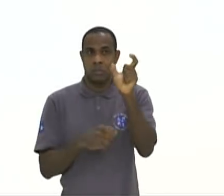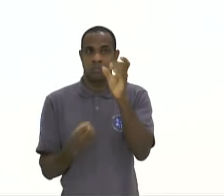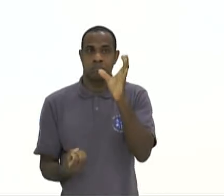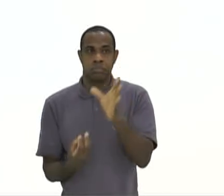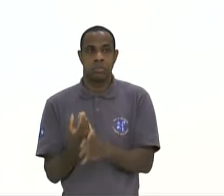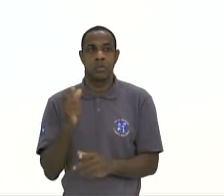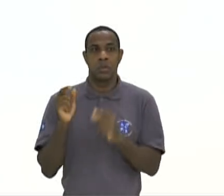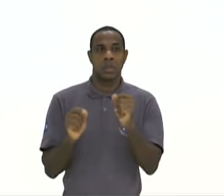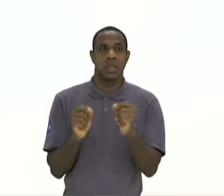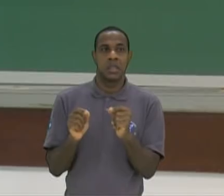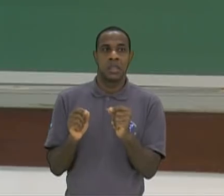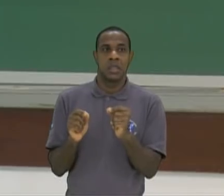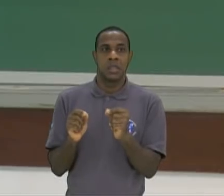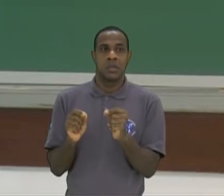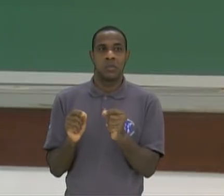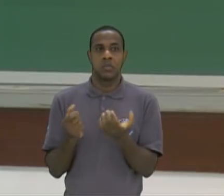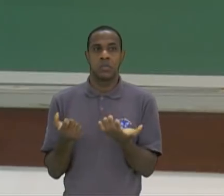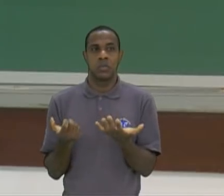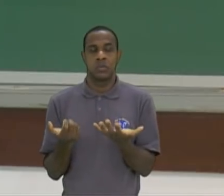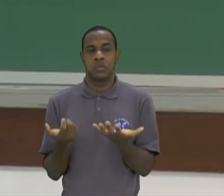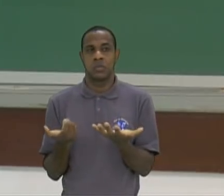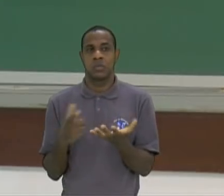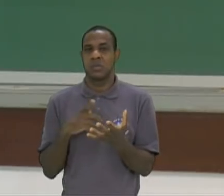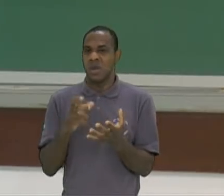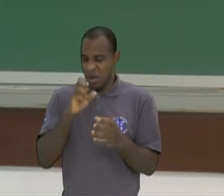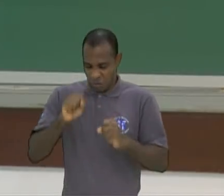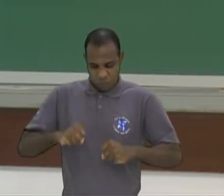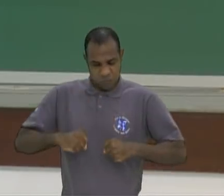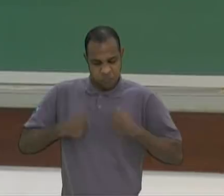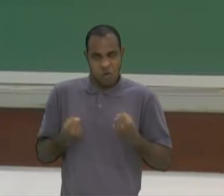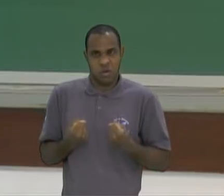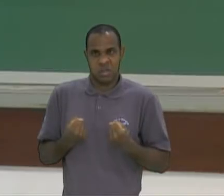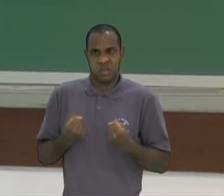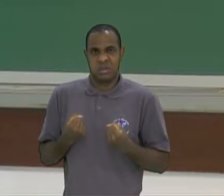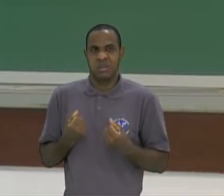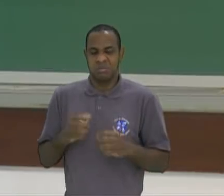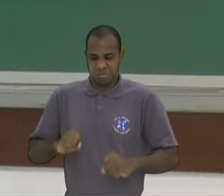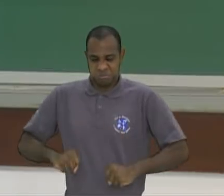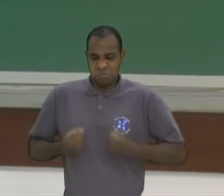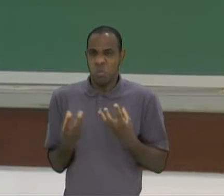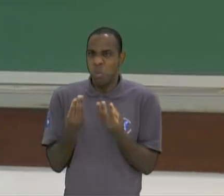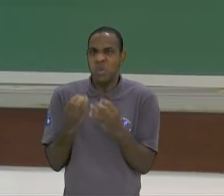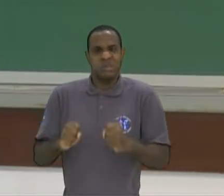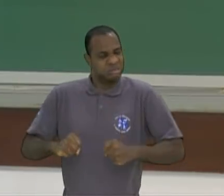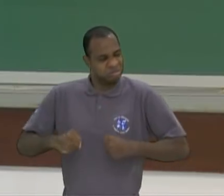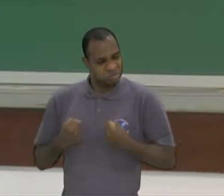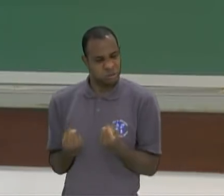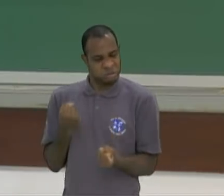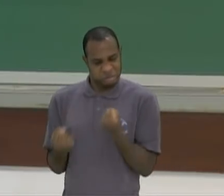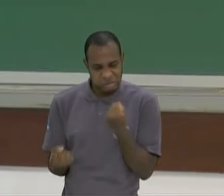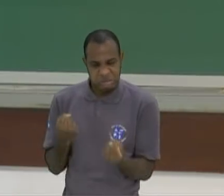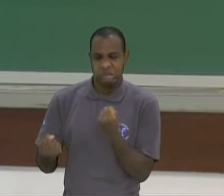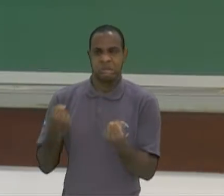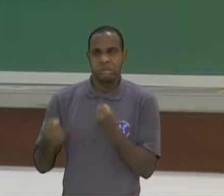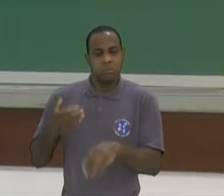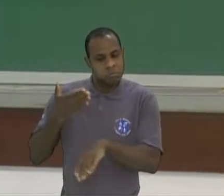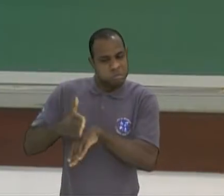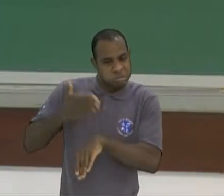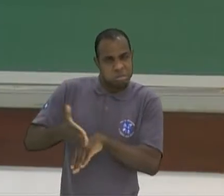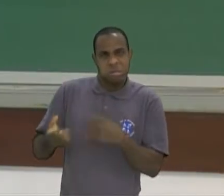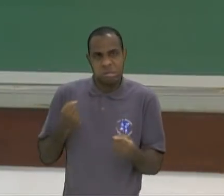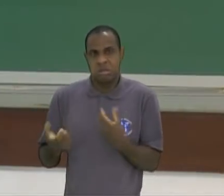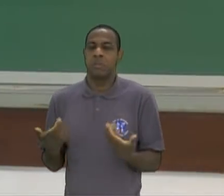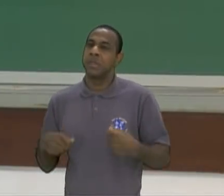quê? Contra o esforço excessivo de alguns tipos de ginásticas de academia, que exige seus praticantes. Então a ideia